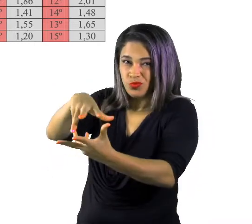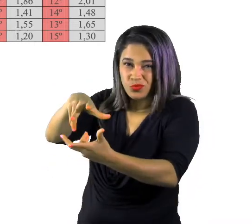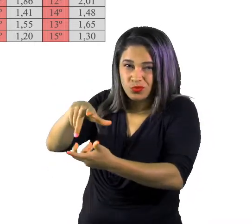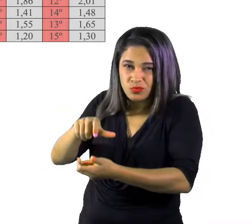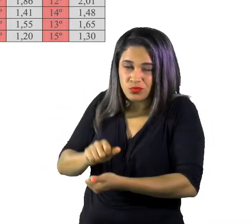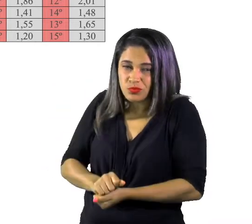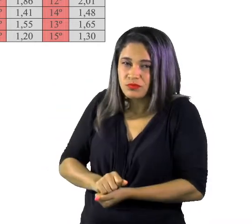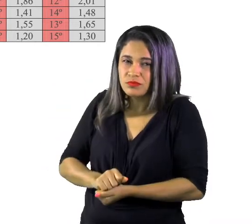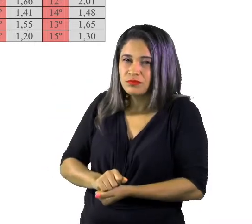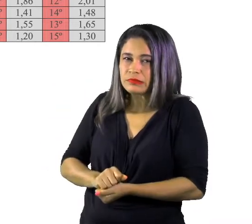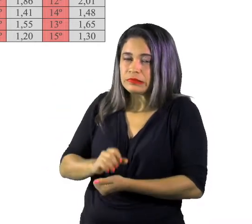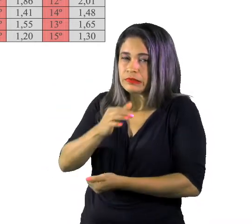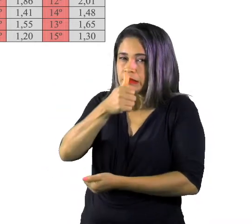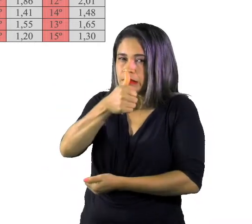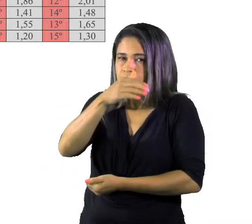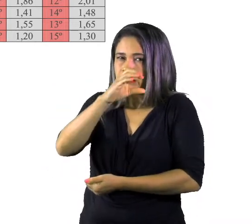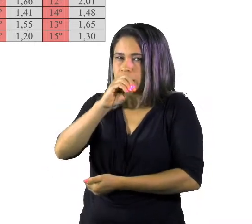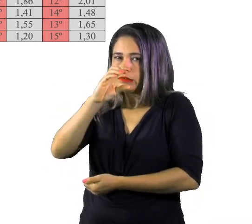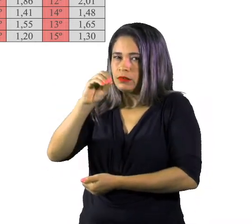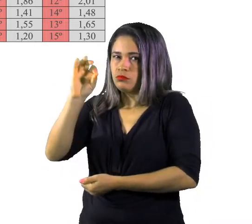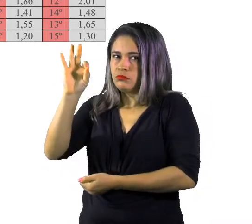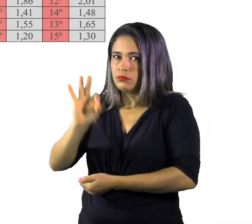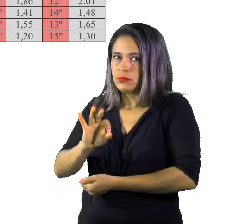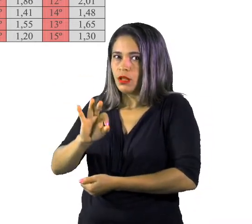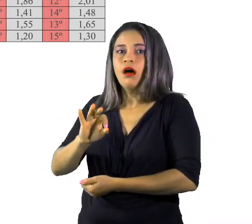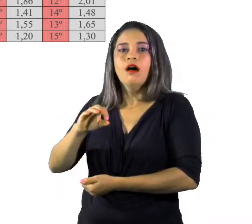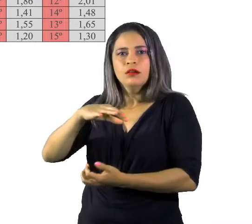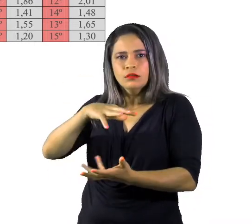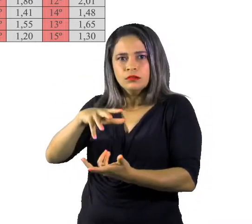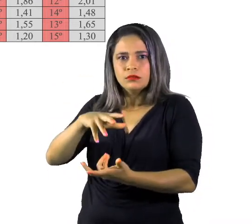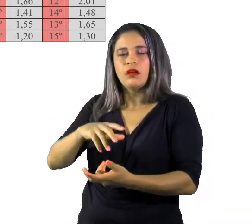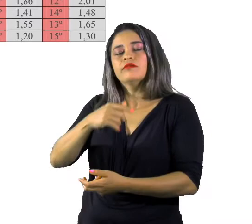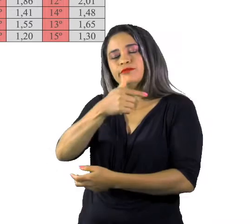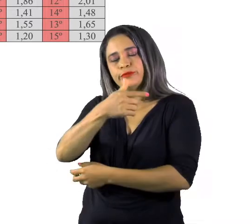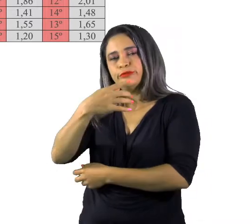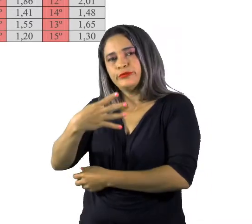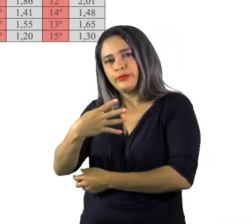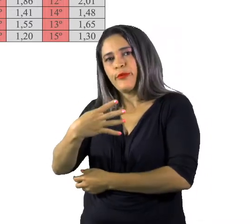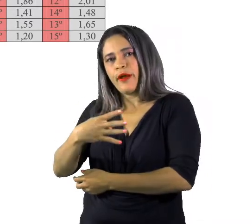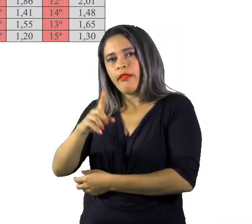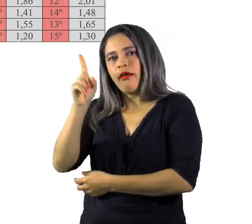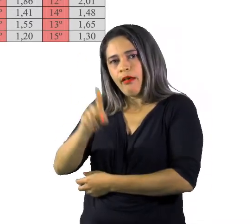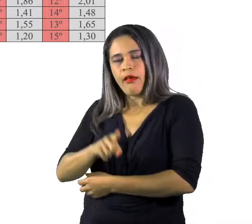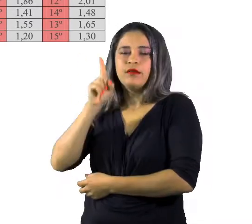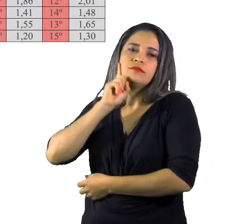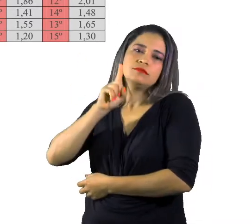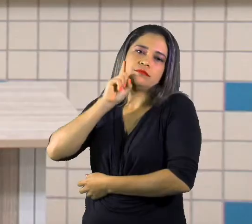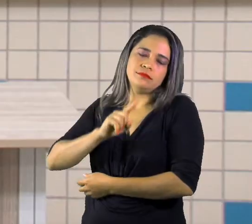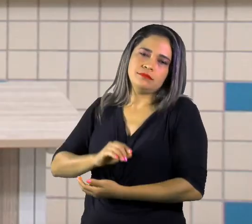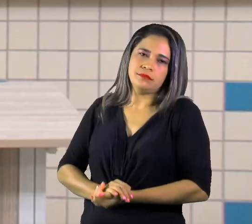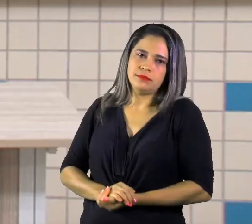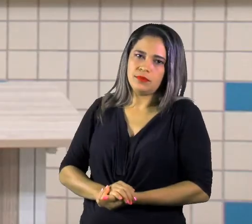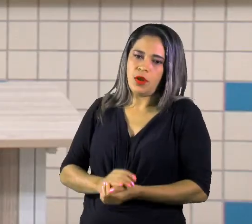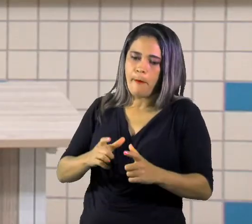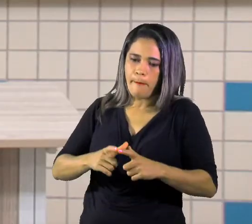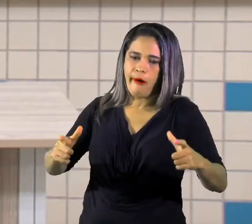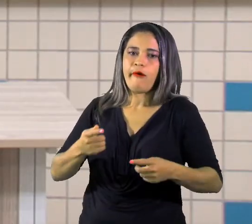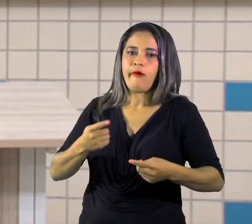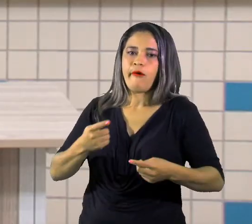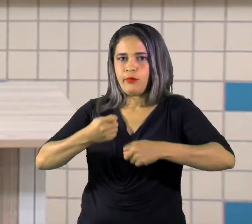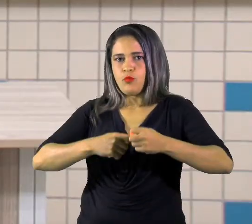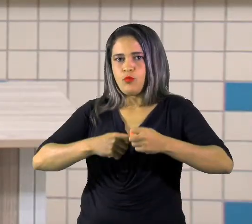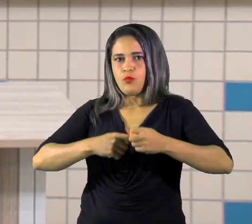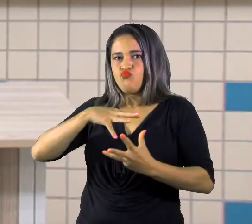né, de 100%, 24% pertence aos Estados Unidos. Então, é a maior economia do mundo. Um outro fator